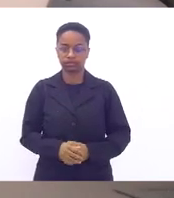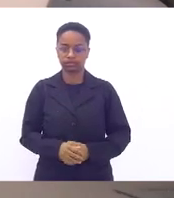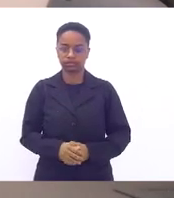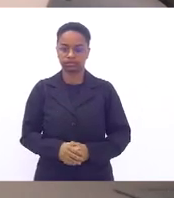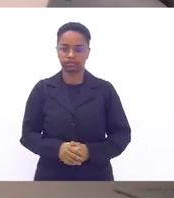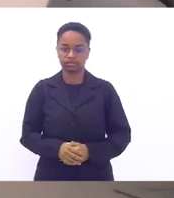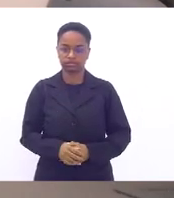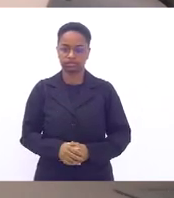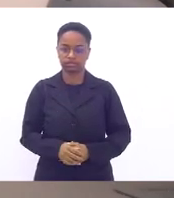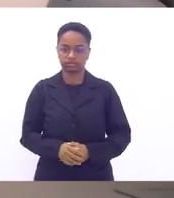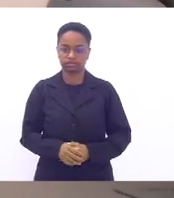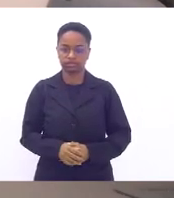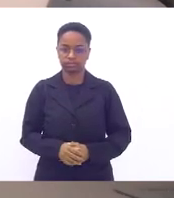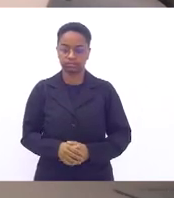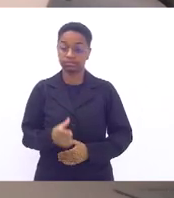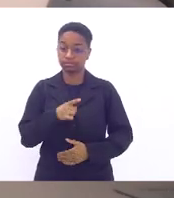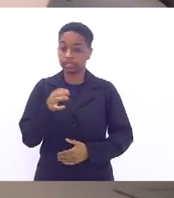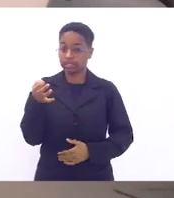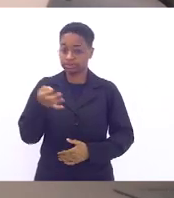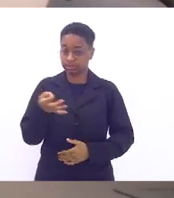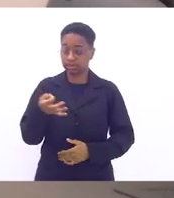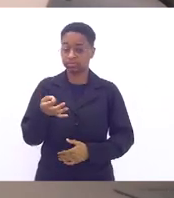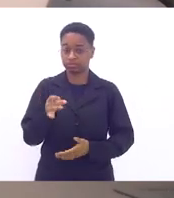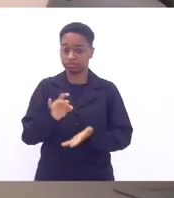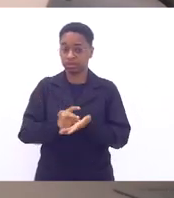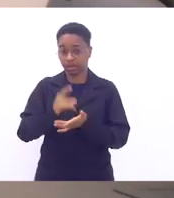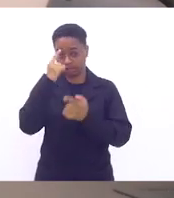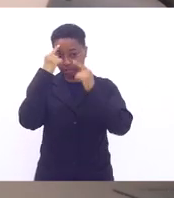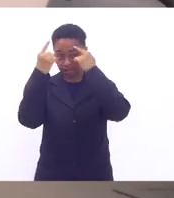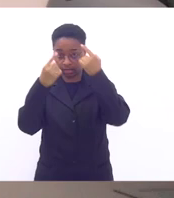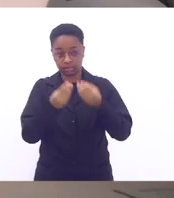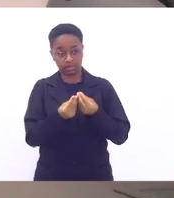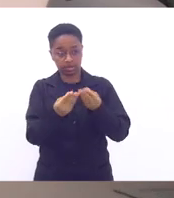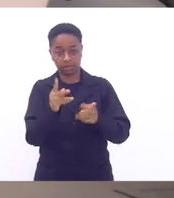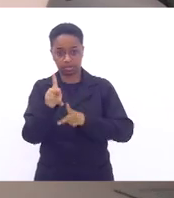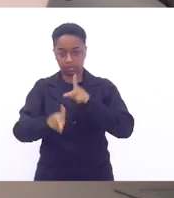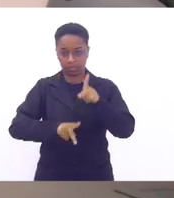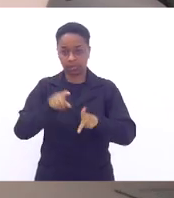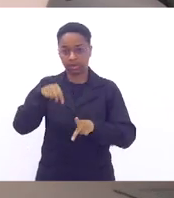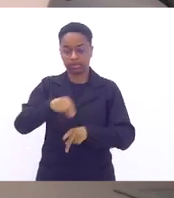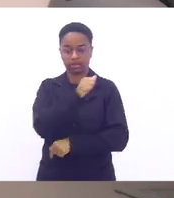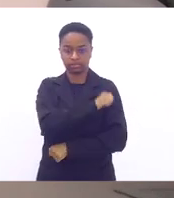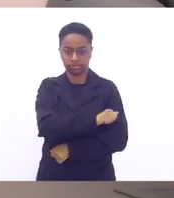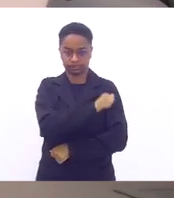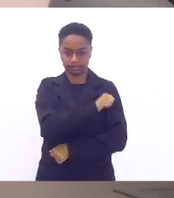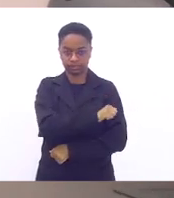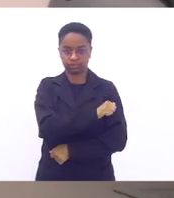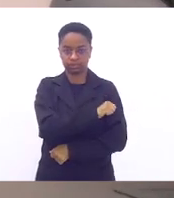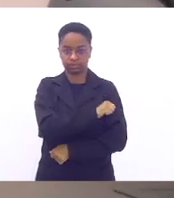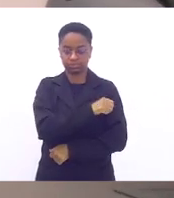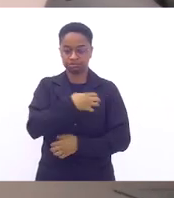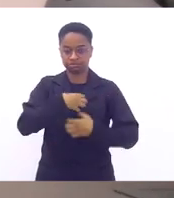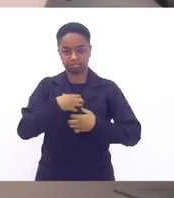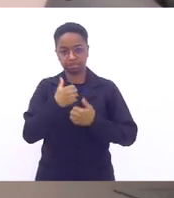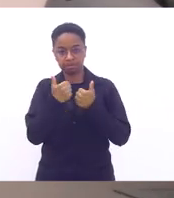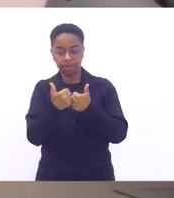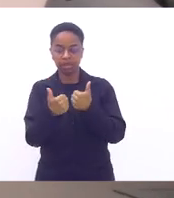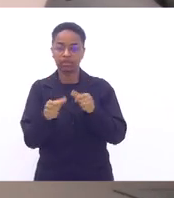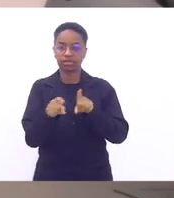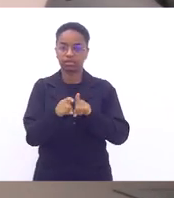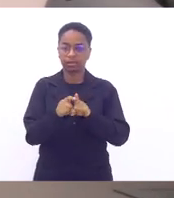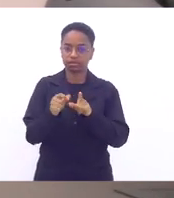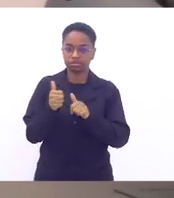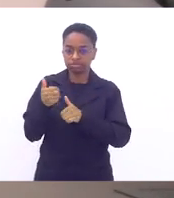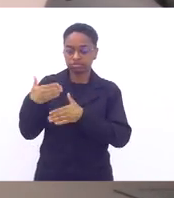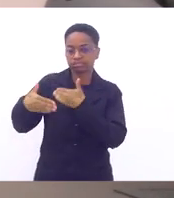com certeza são ideias que trazem para a população do estado Bem Estar trazem melhorias